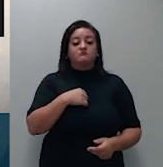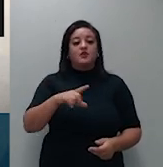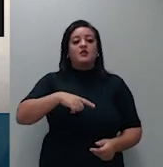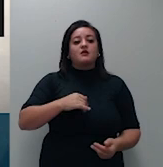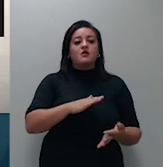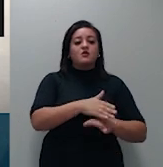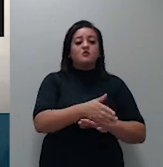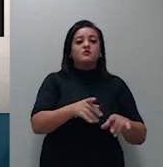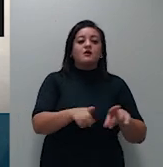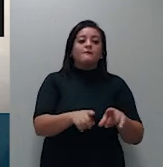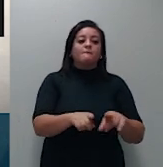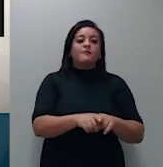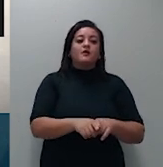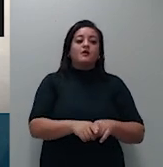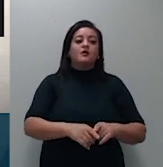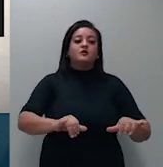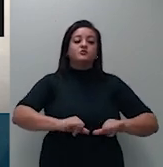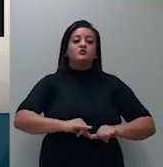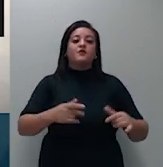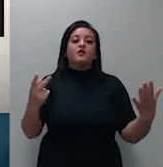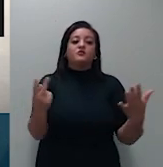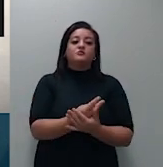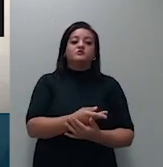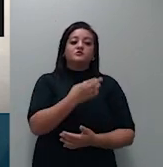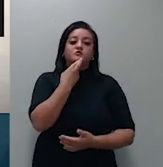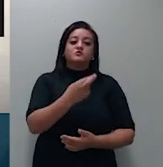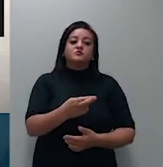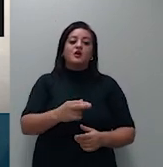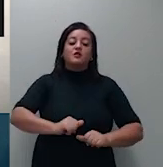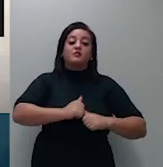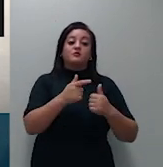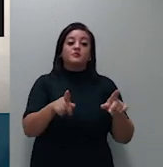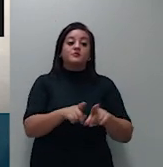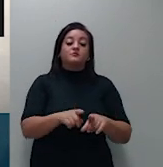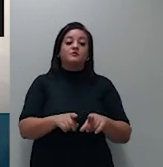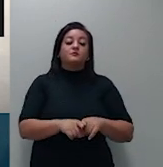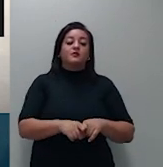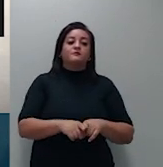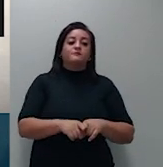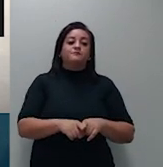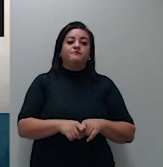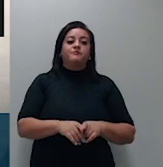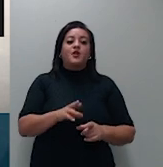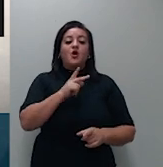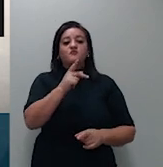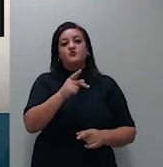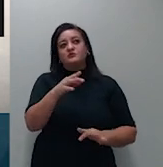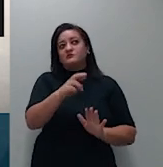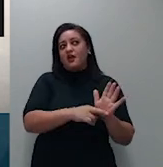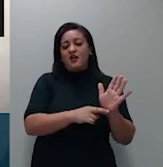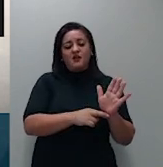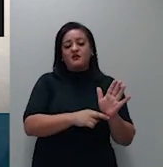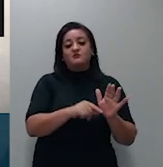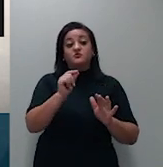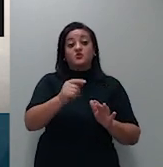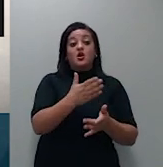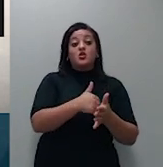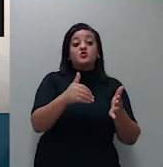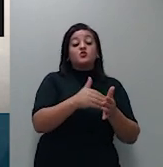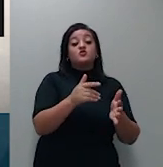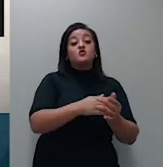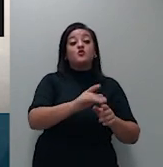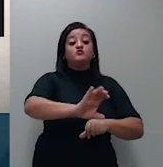eu sofrer a incidência dos efeitos da recuperação o força daquela regra